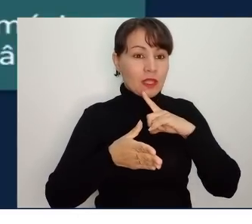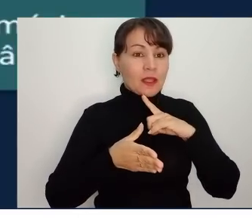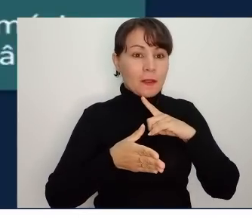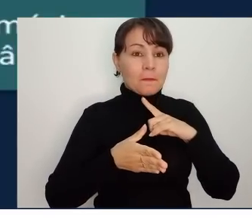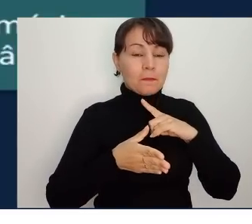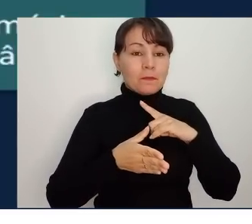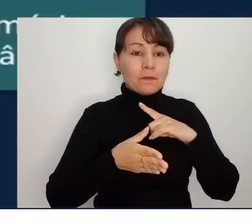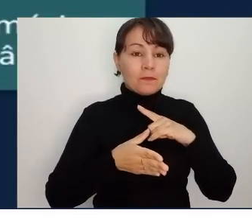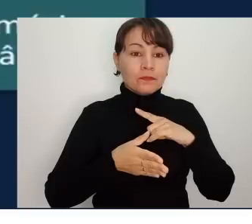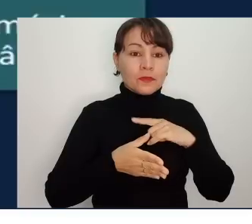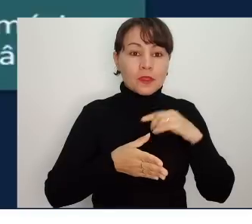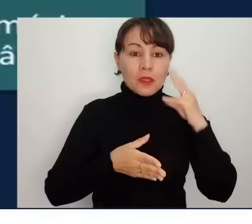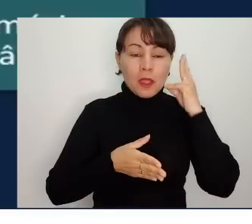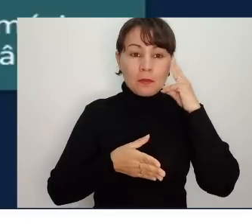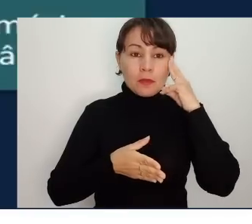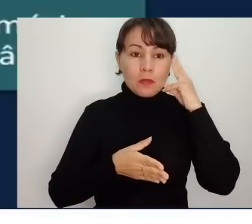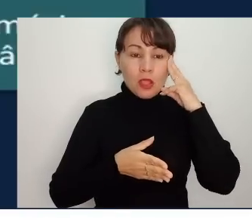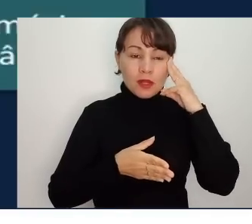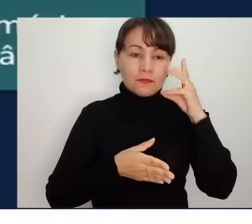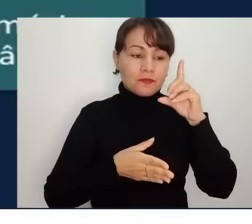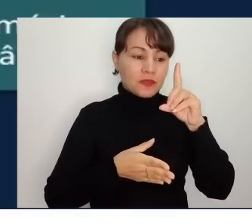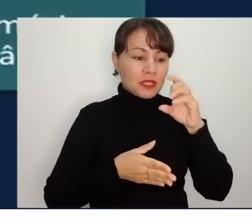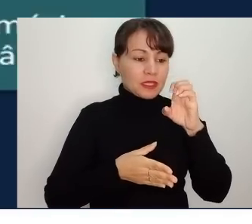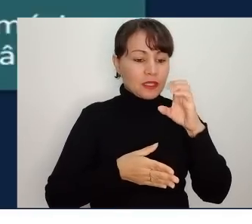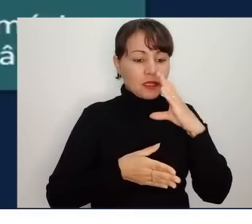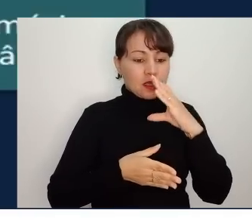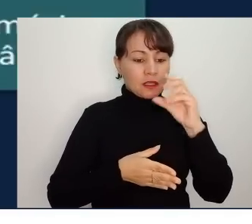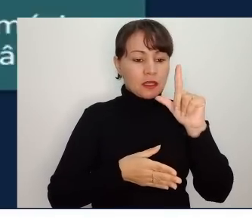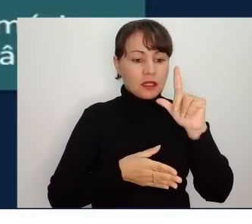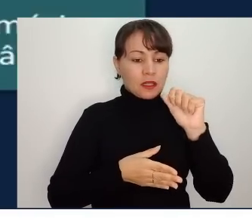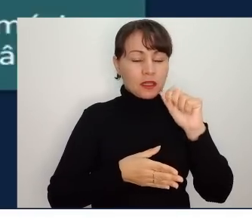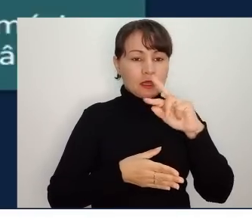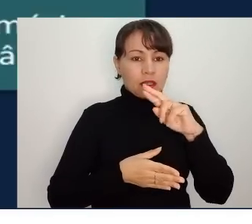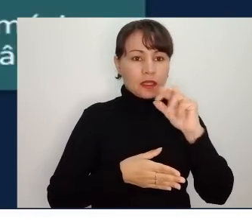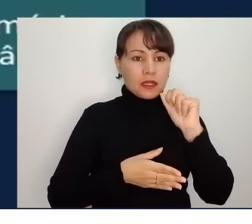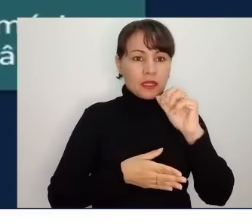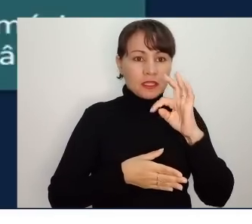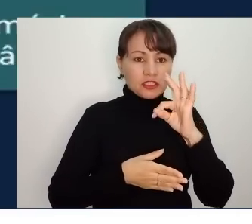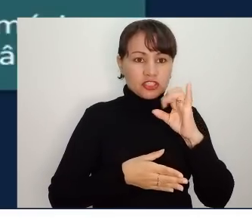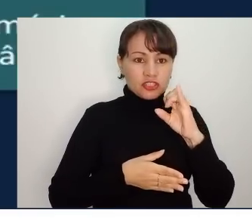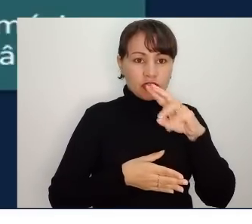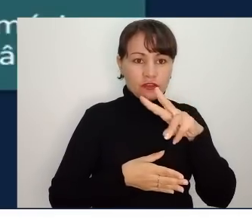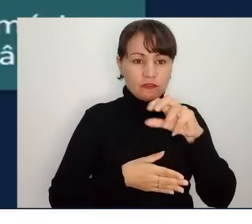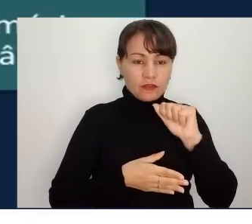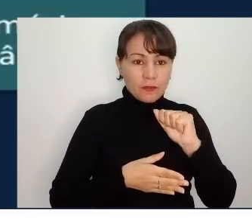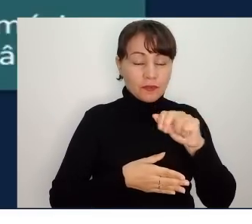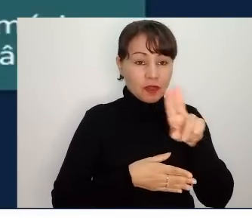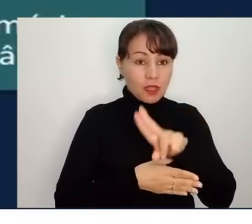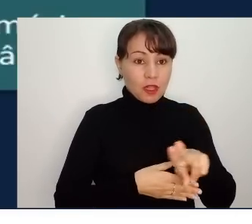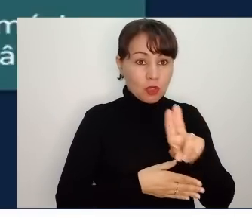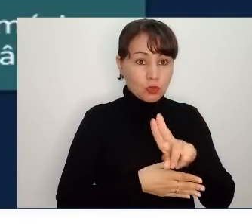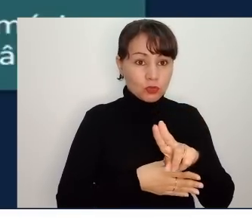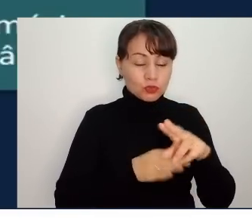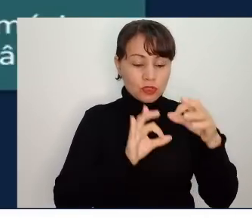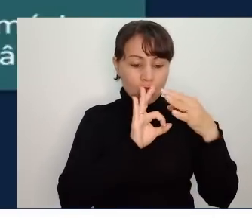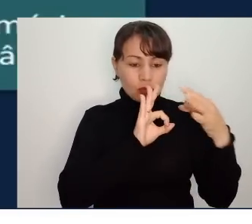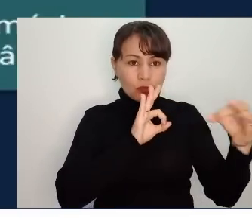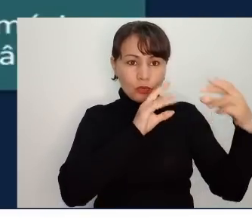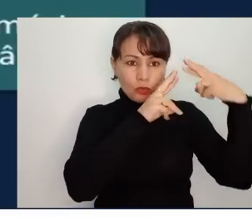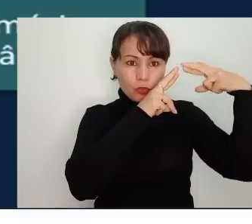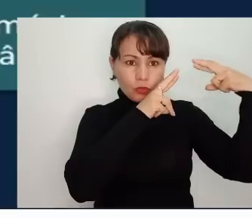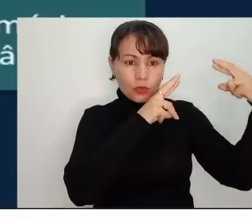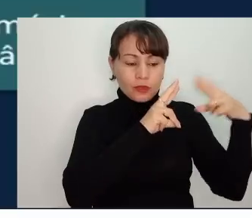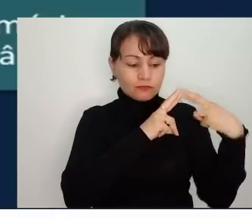existe a memória conhecida como memória declarativa, que é a memória que ela usa aquela